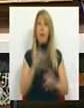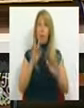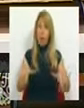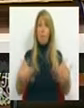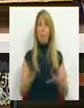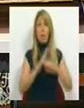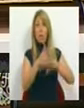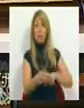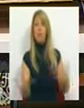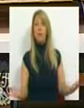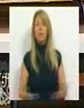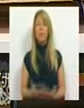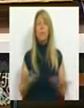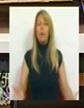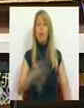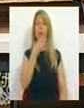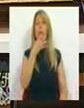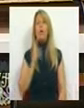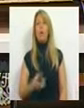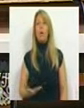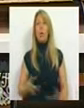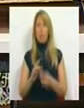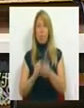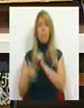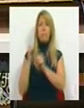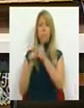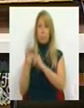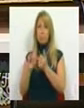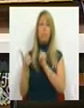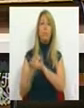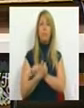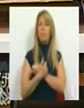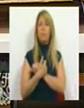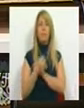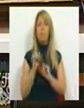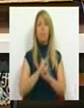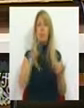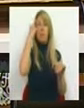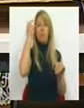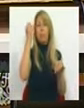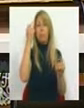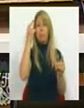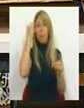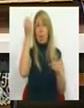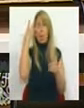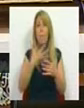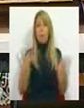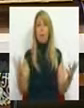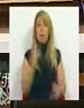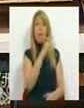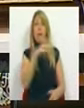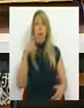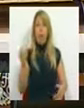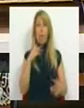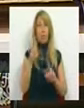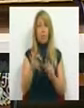nesse domínio. Estamos, portanto, a falar de uma reversão que é incompreensível na motivação, que é errada na solução